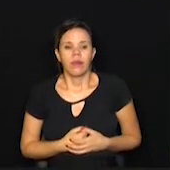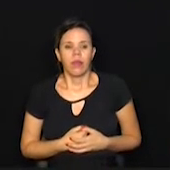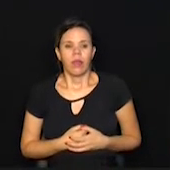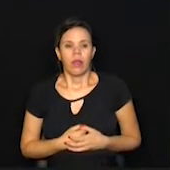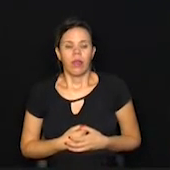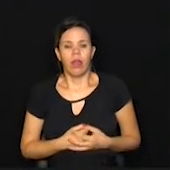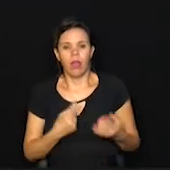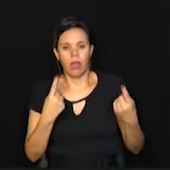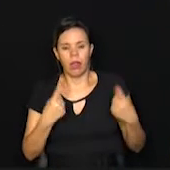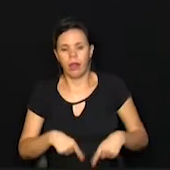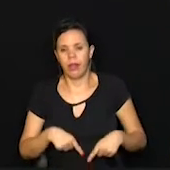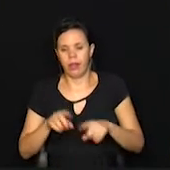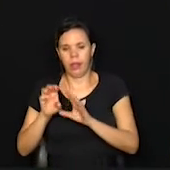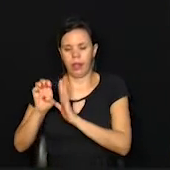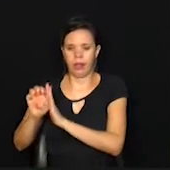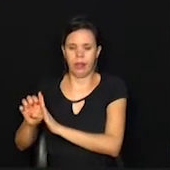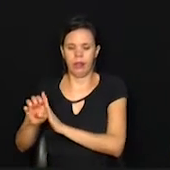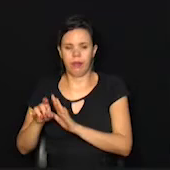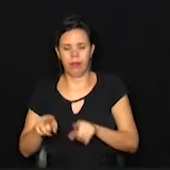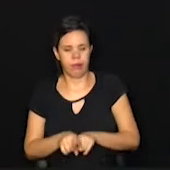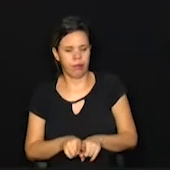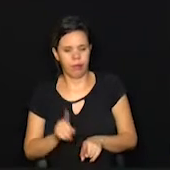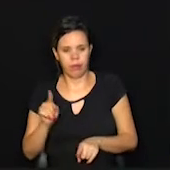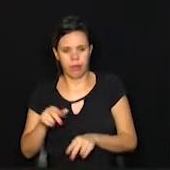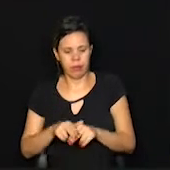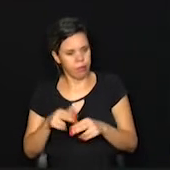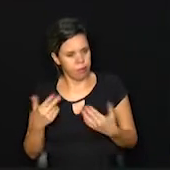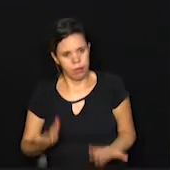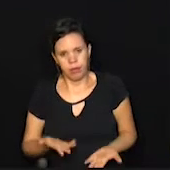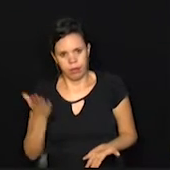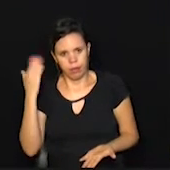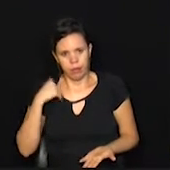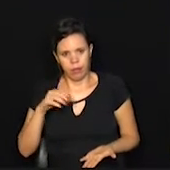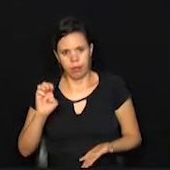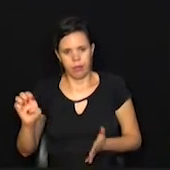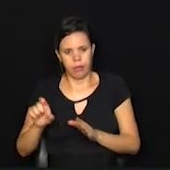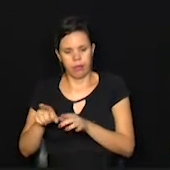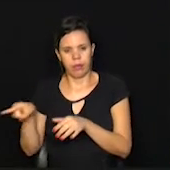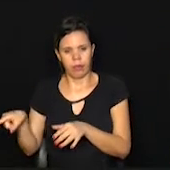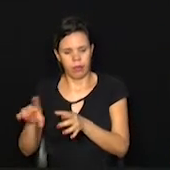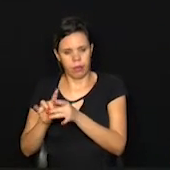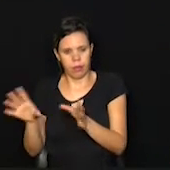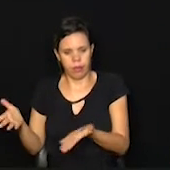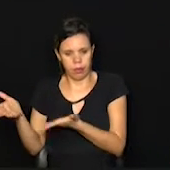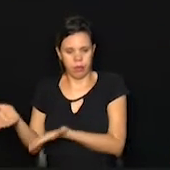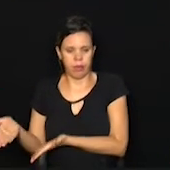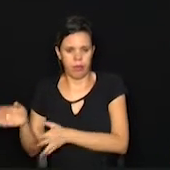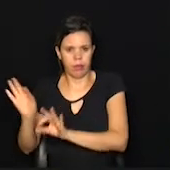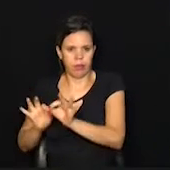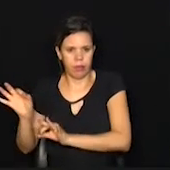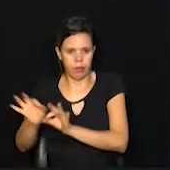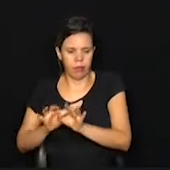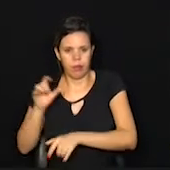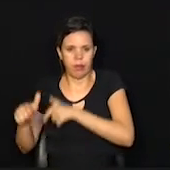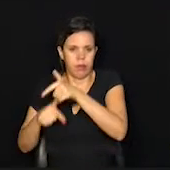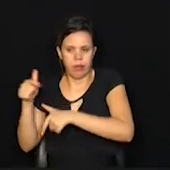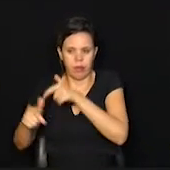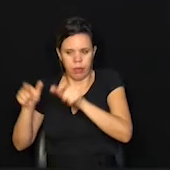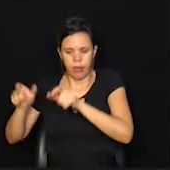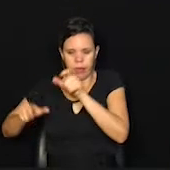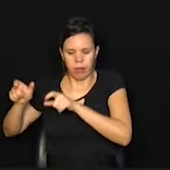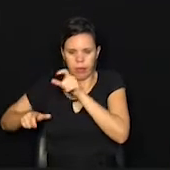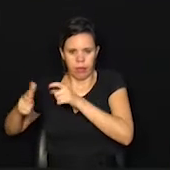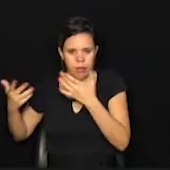repressão contra a esquerda foi por causa disso porque ele sabia que você esquerda estivesse livre a esquerda e organizar a classe trabalhadora